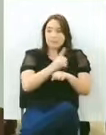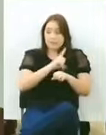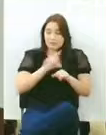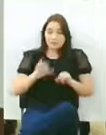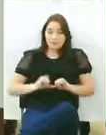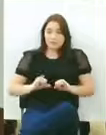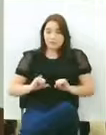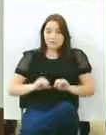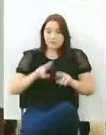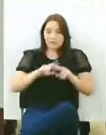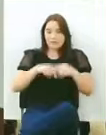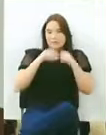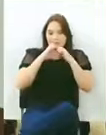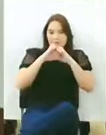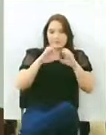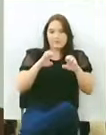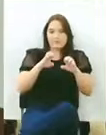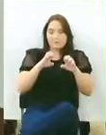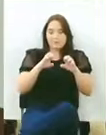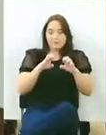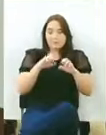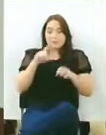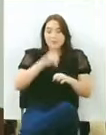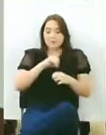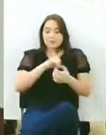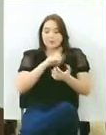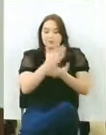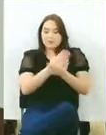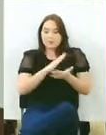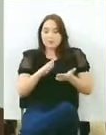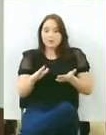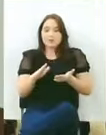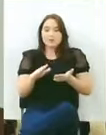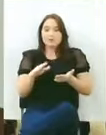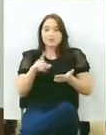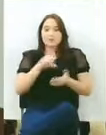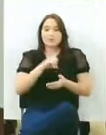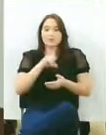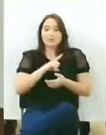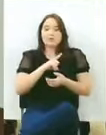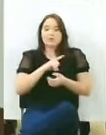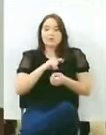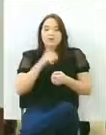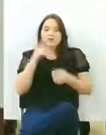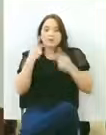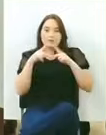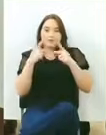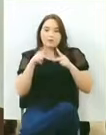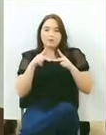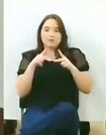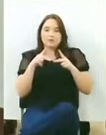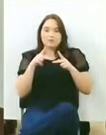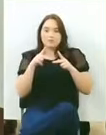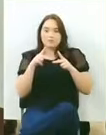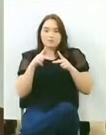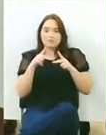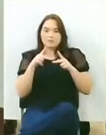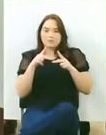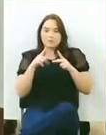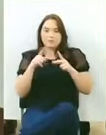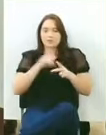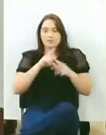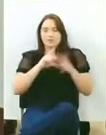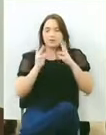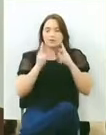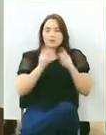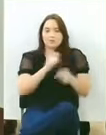por causa do Evangelho. Por isso ele termina surpreendentemente a sua epístola falando e se